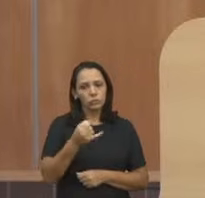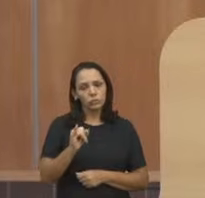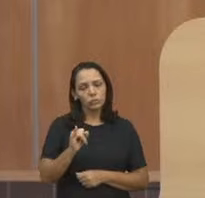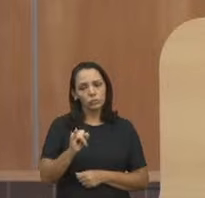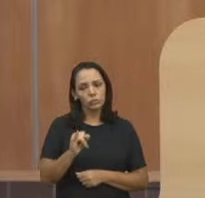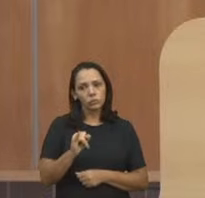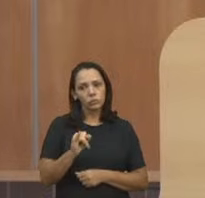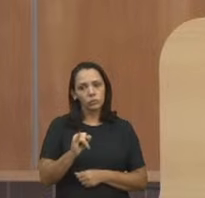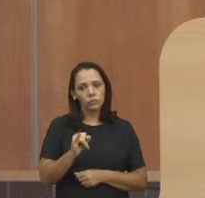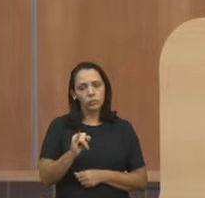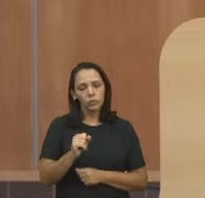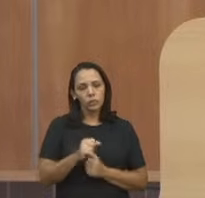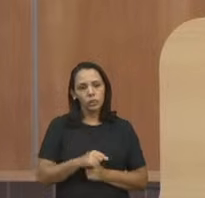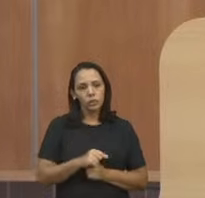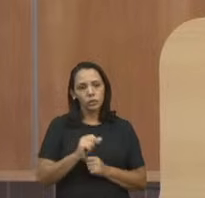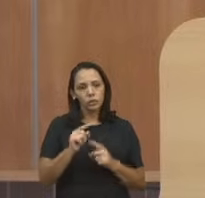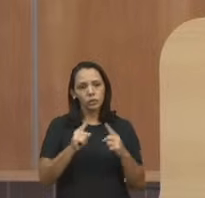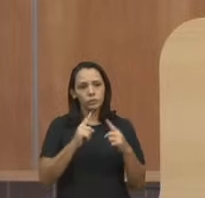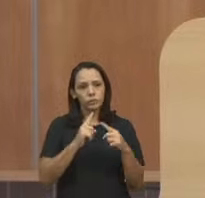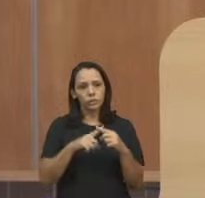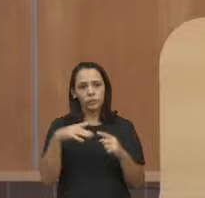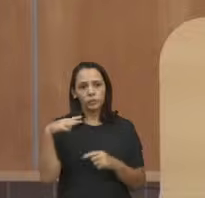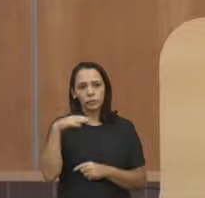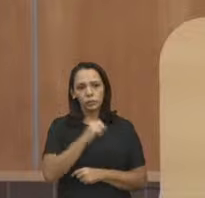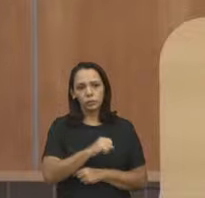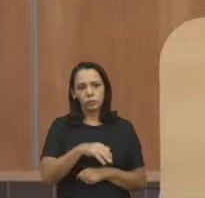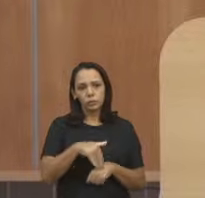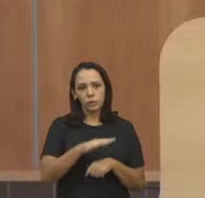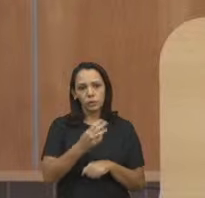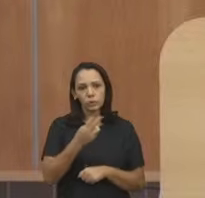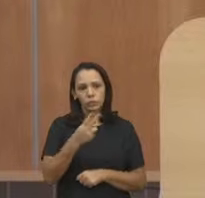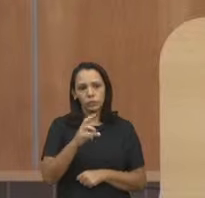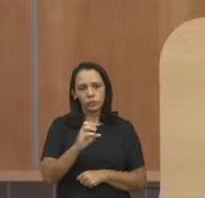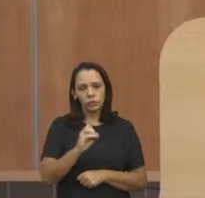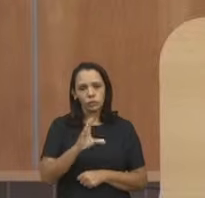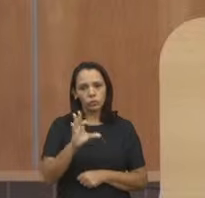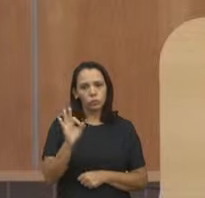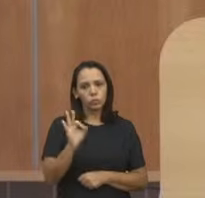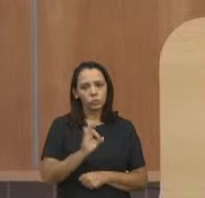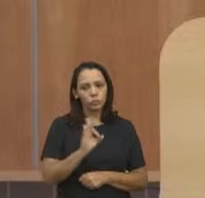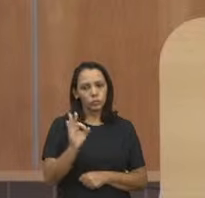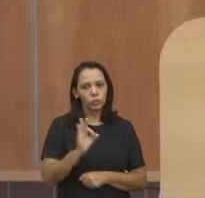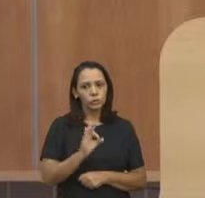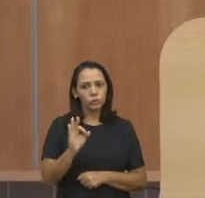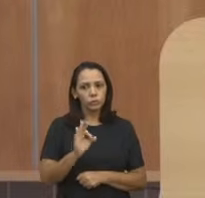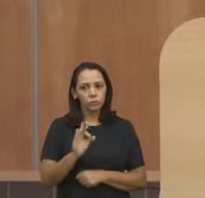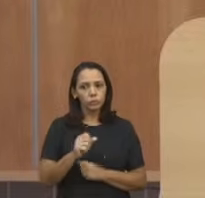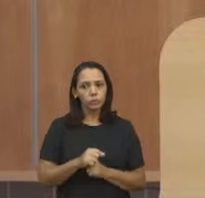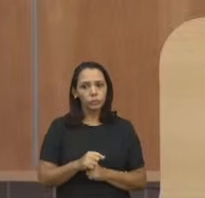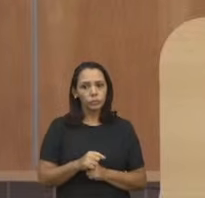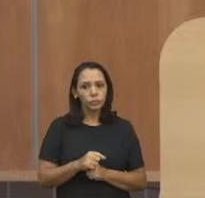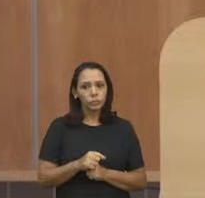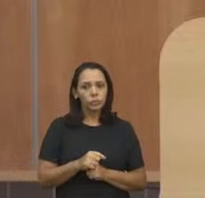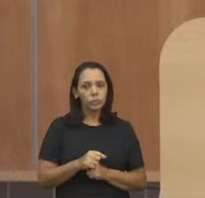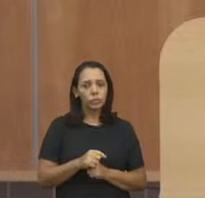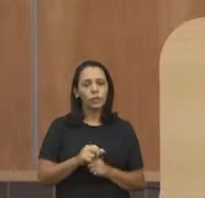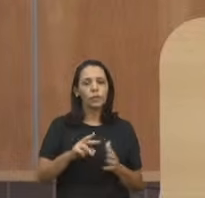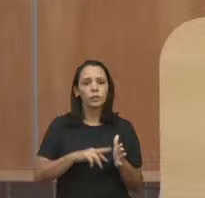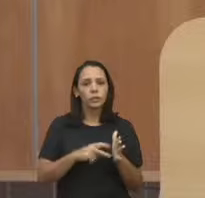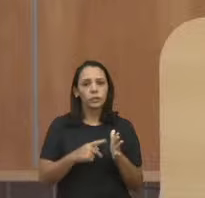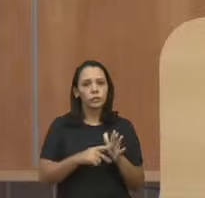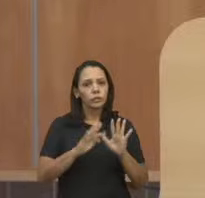rápida, aí você vê que já passa dos 20%. Se a gente tem esse mesmo parâmetro de suplementação para os demais meses, isso significa que a gente já está atingindo